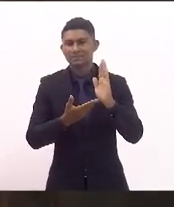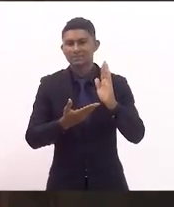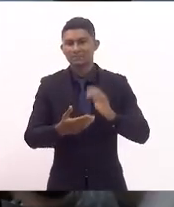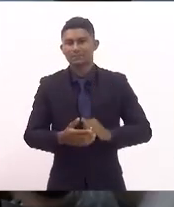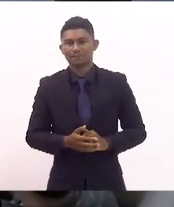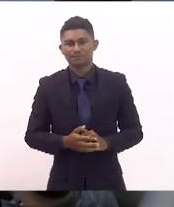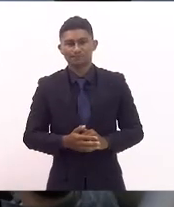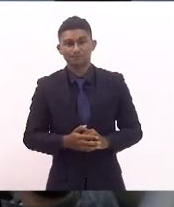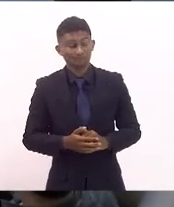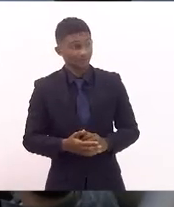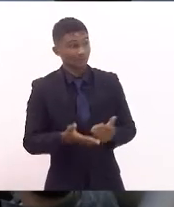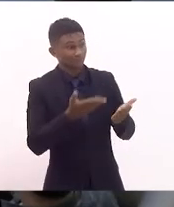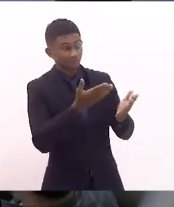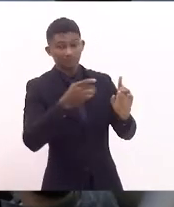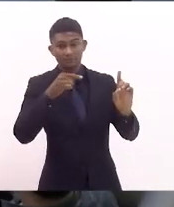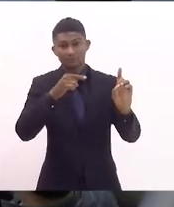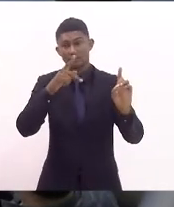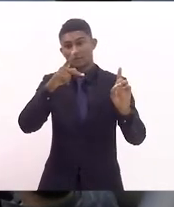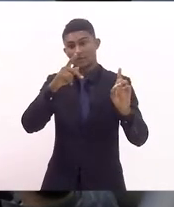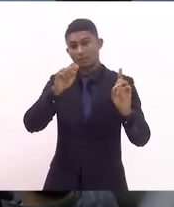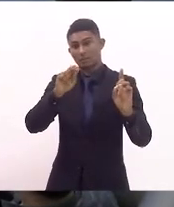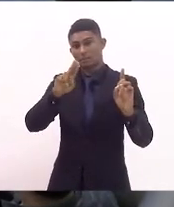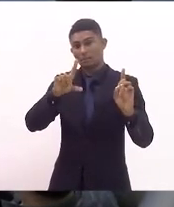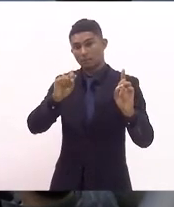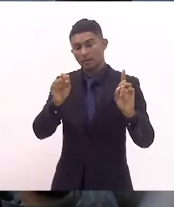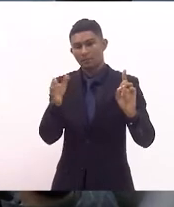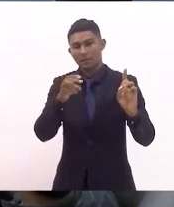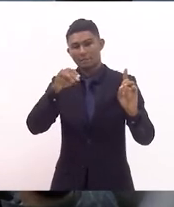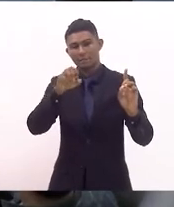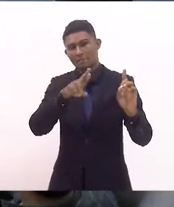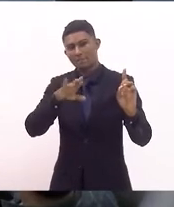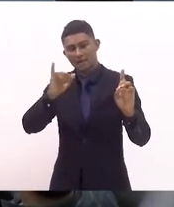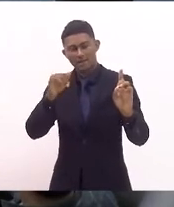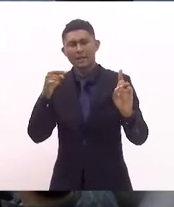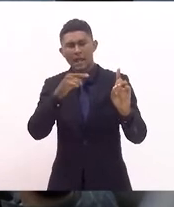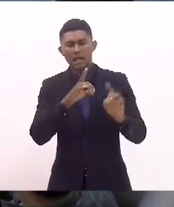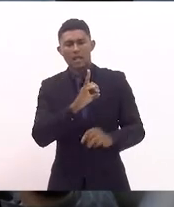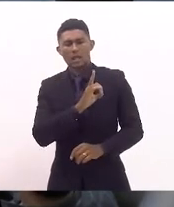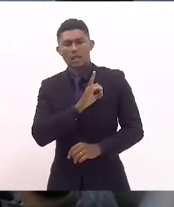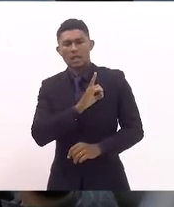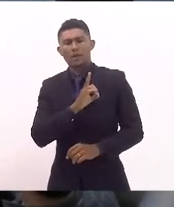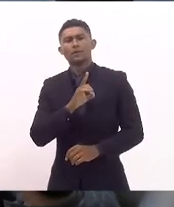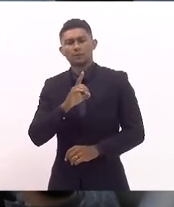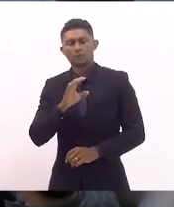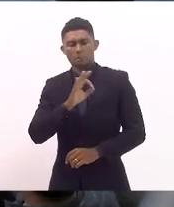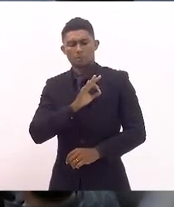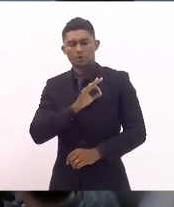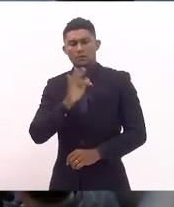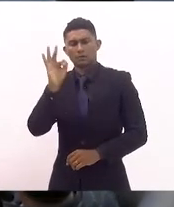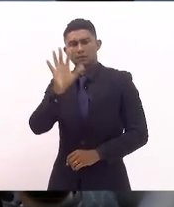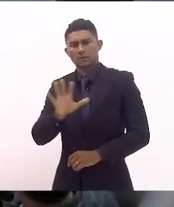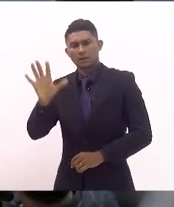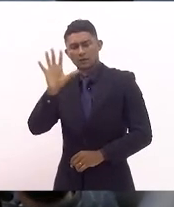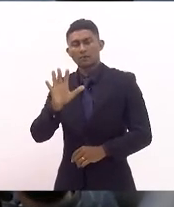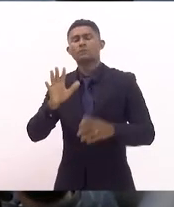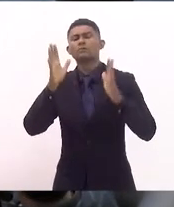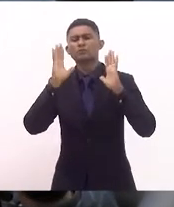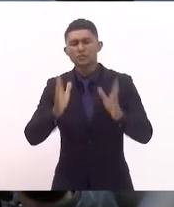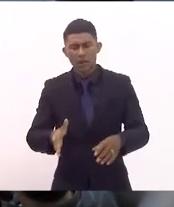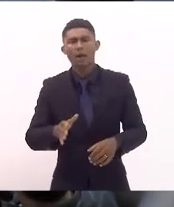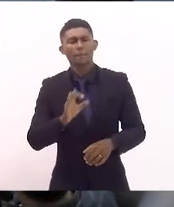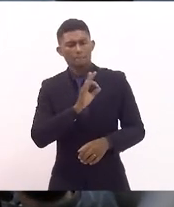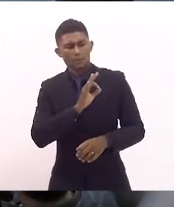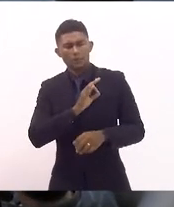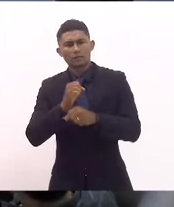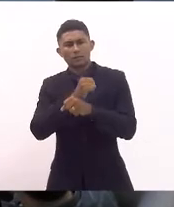A doutora Paula Mary Reis Albuquerque, delegada de Polícia Federal, é policial há 19 anos.